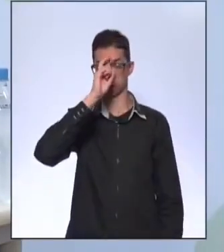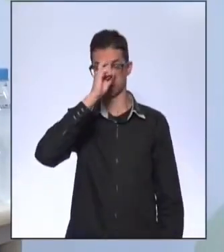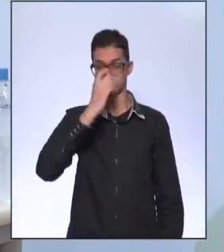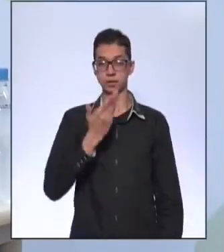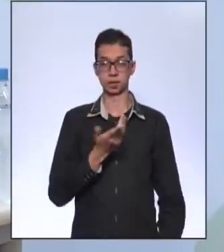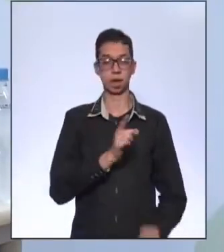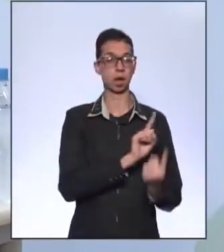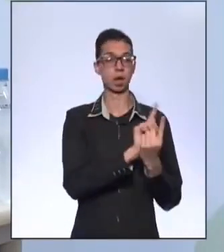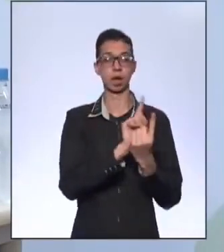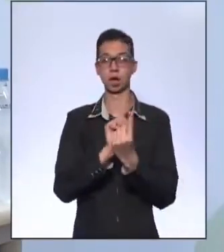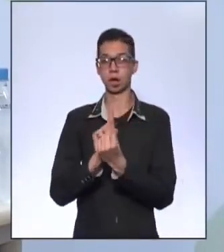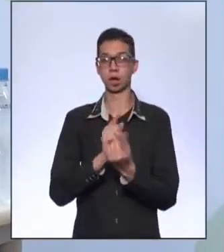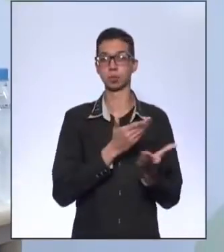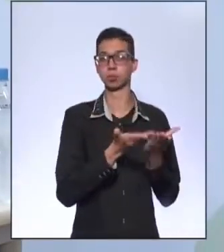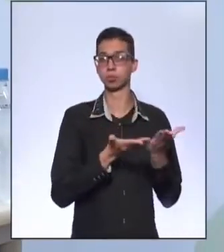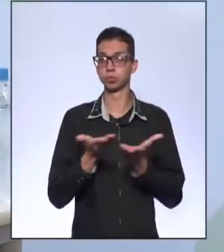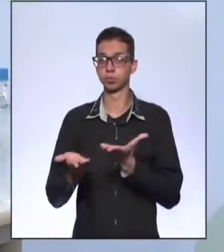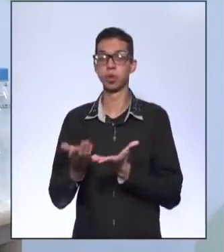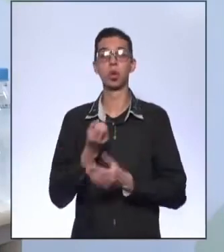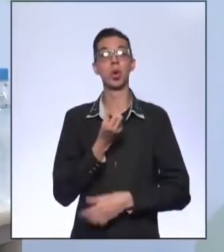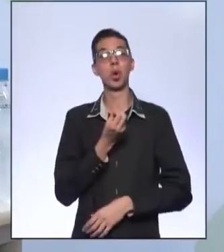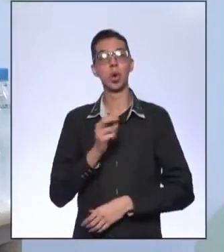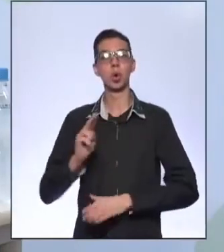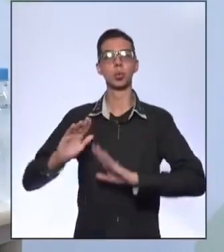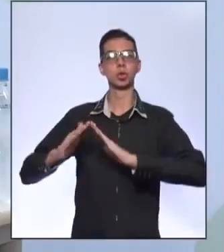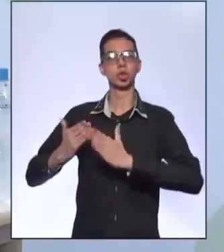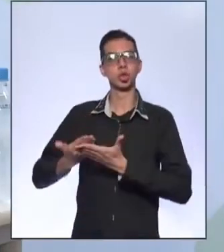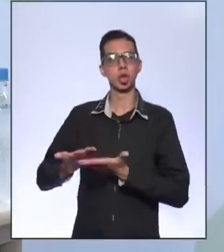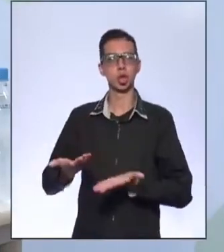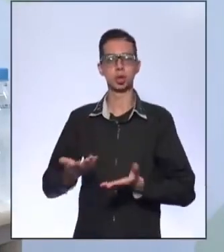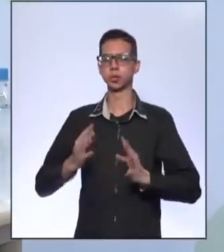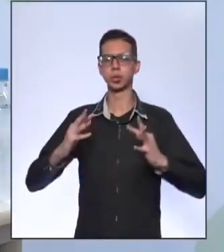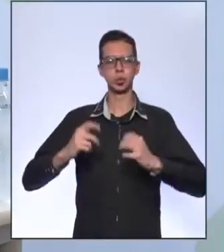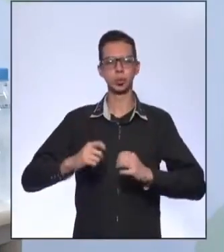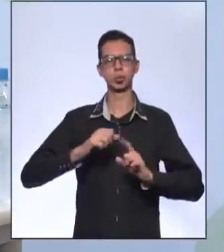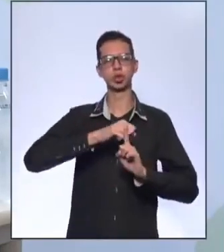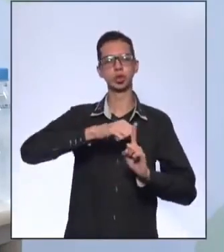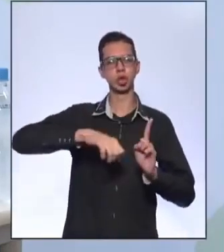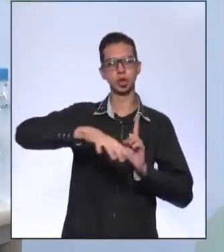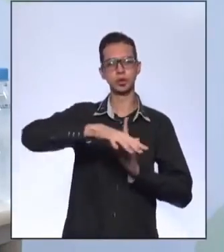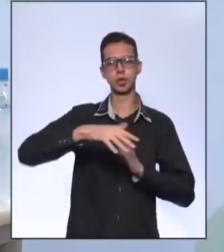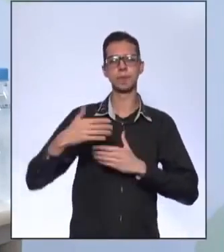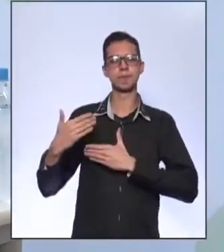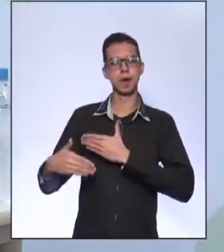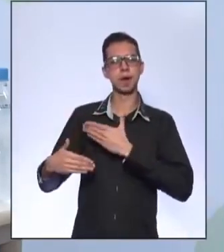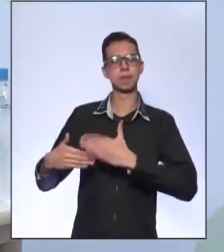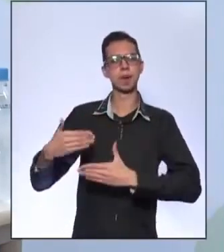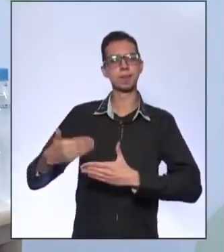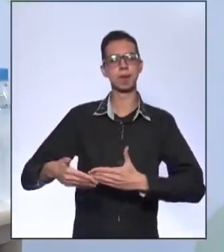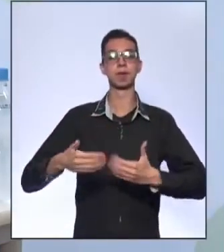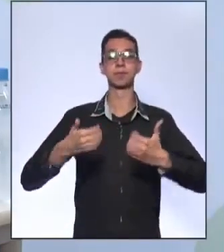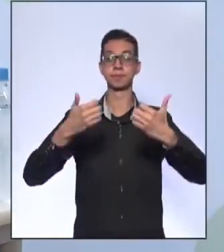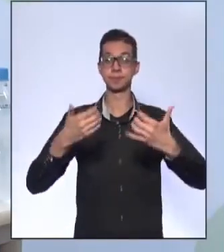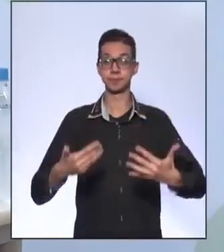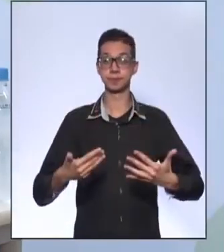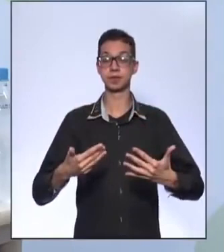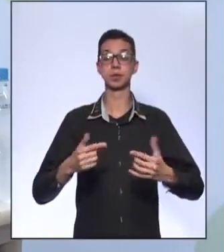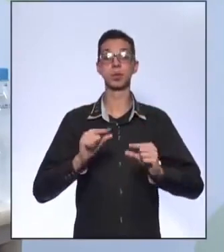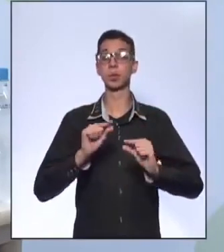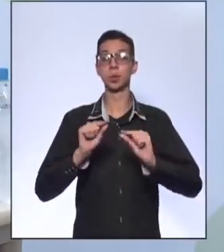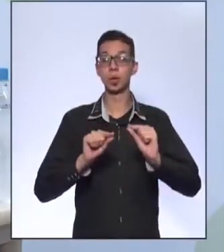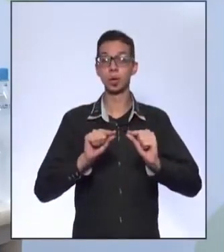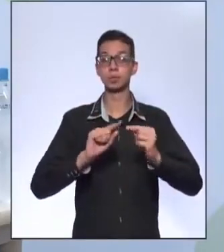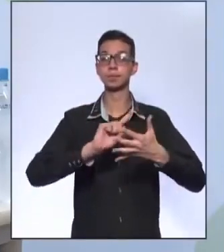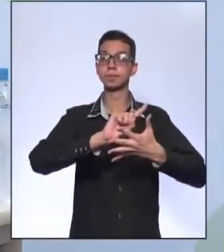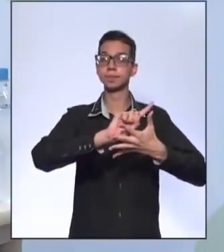escolas da todo esse processo social que nós temos aí ele também é incluído nessa Iraque Urbana tá então é BG